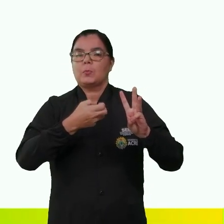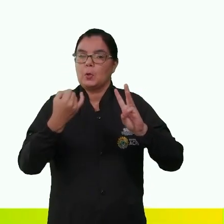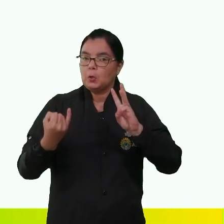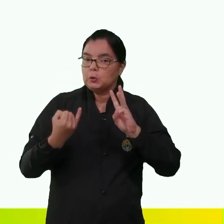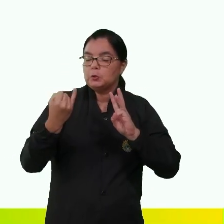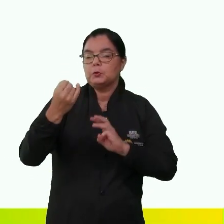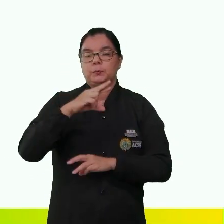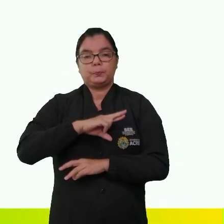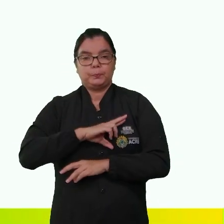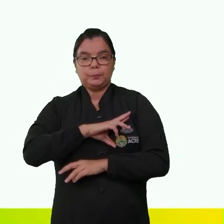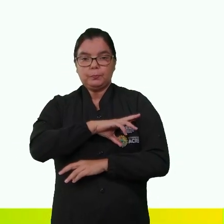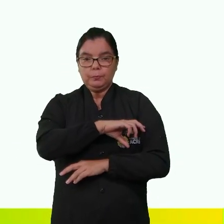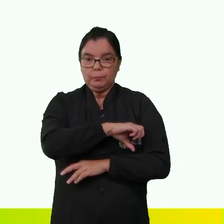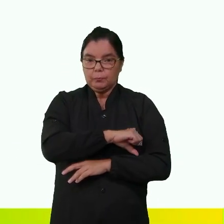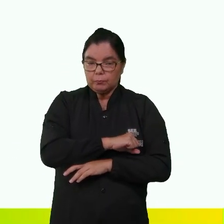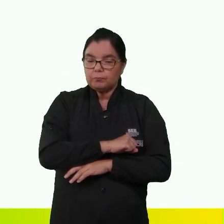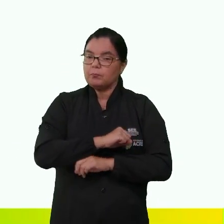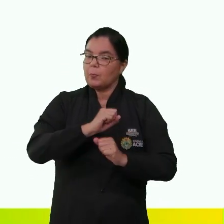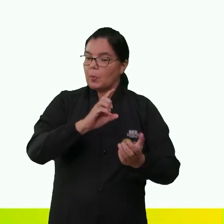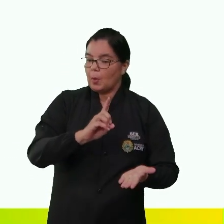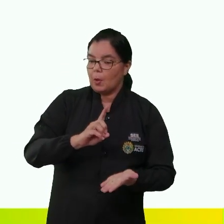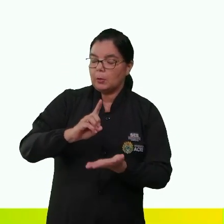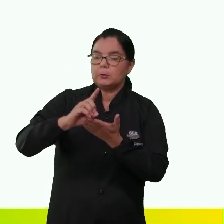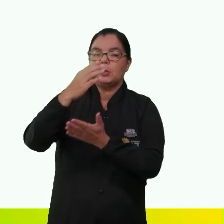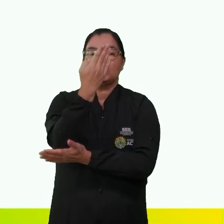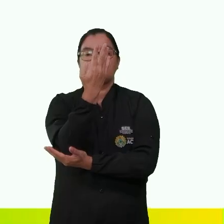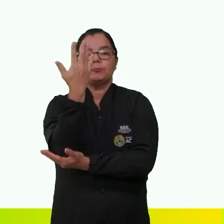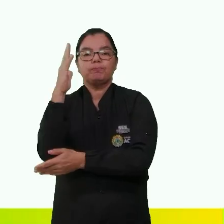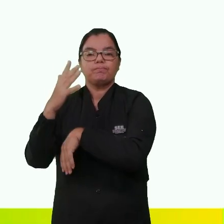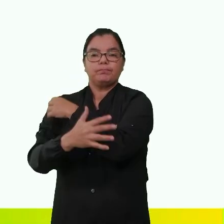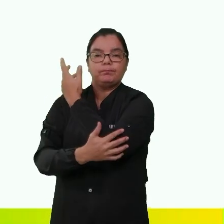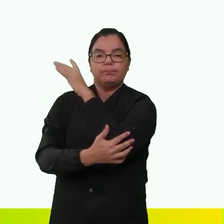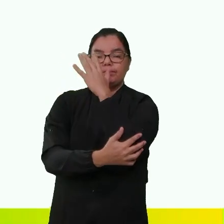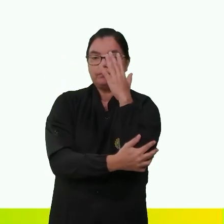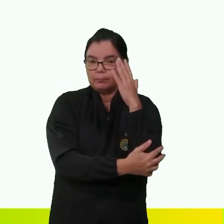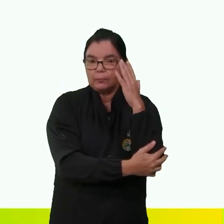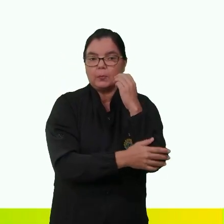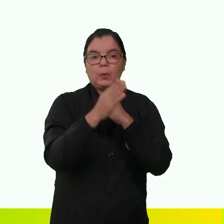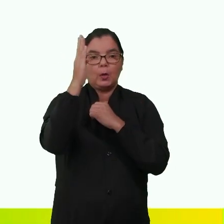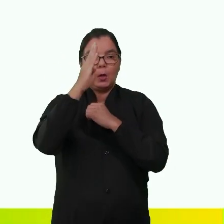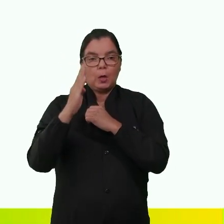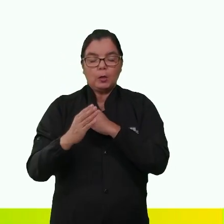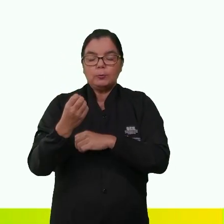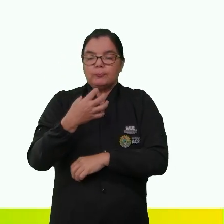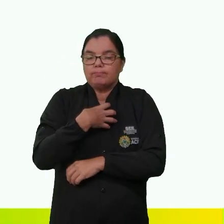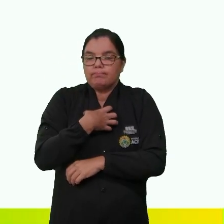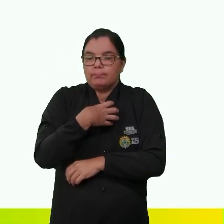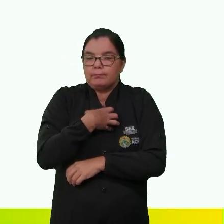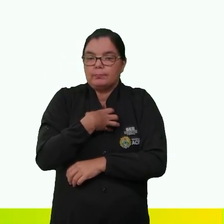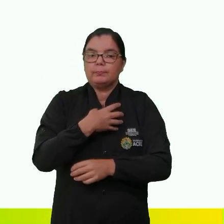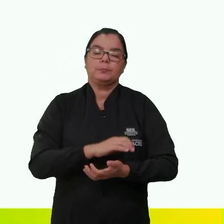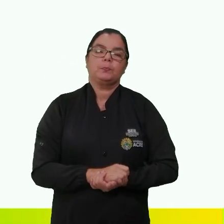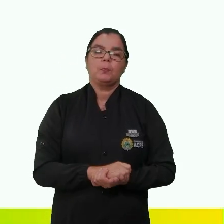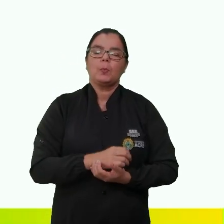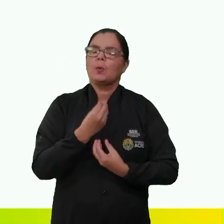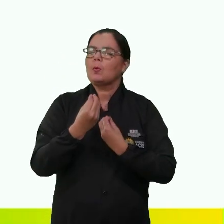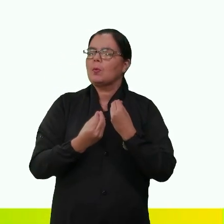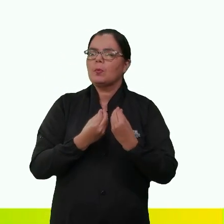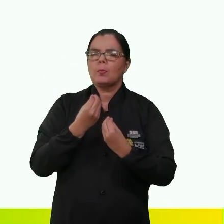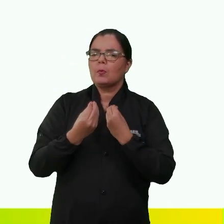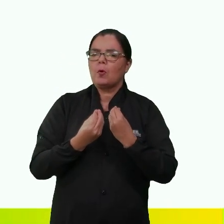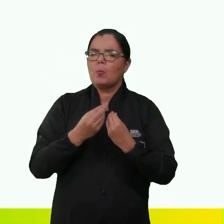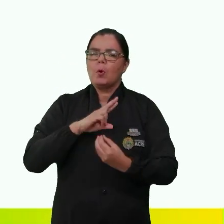do romantismo, exaltação da natureza brasileira e dos sentimentos. Como é que